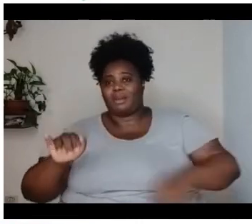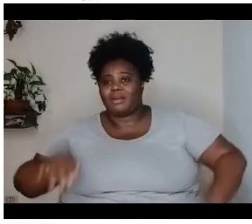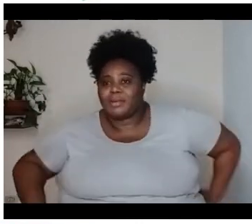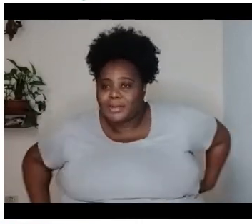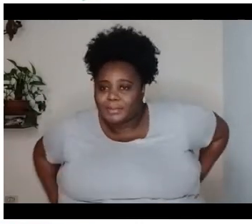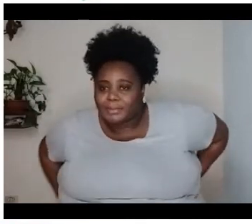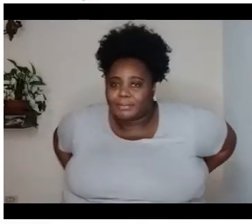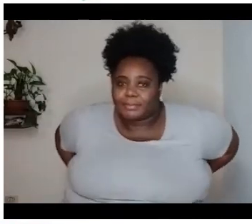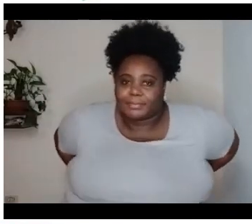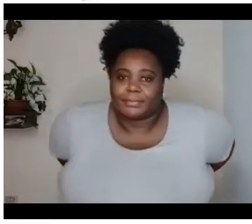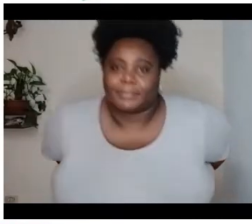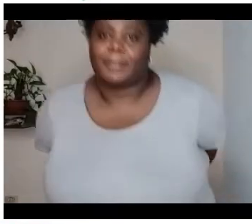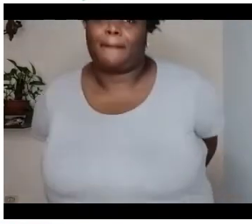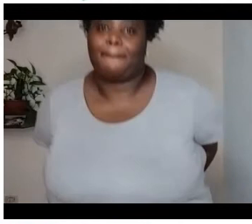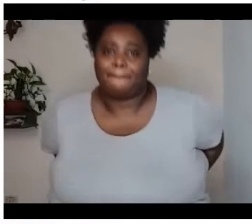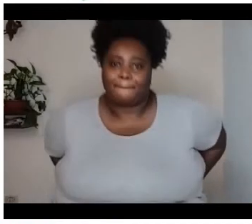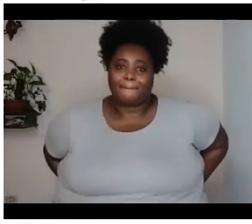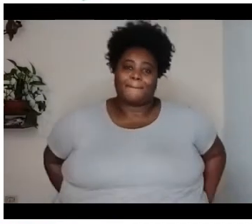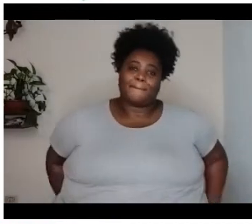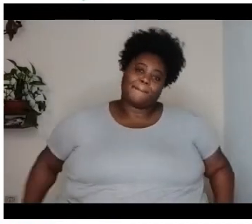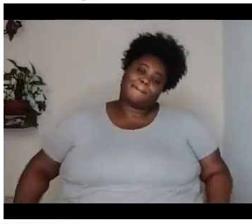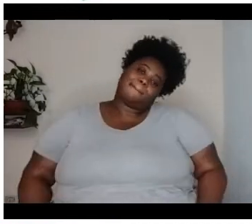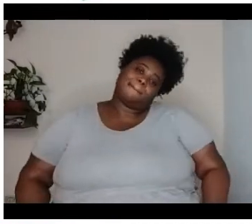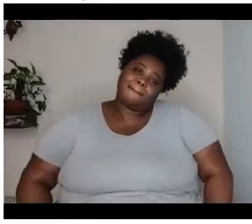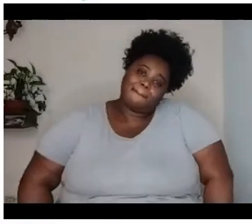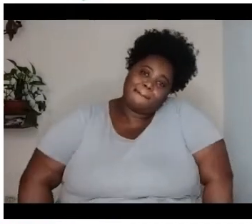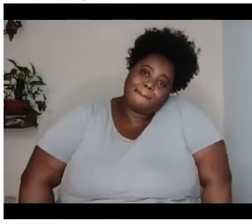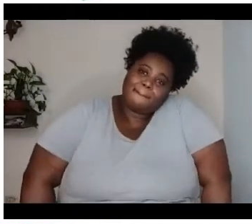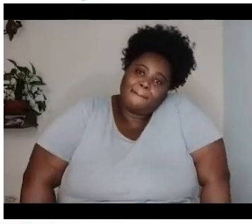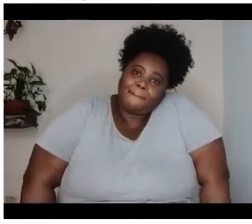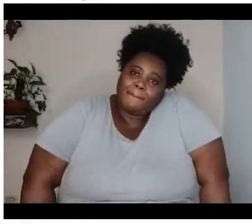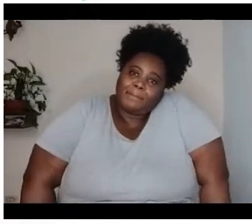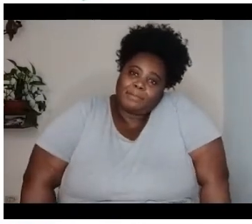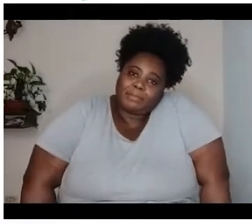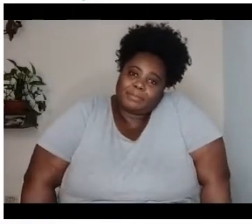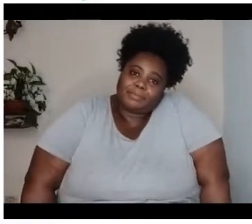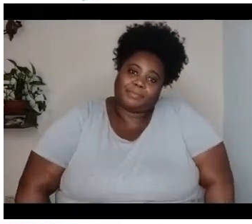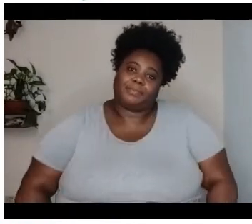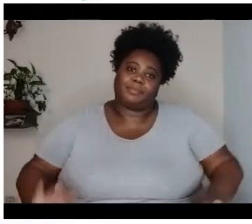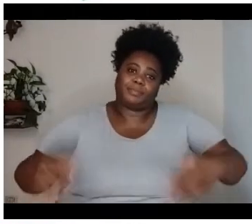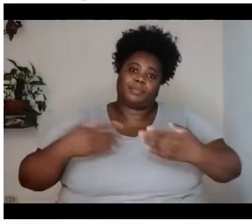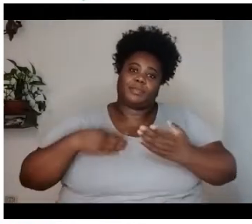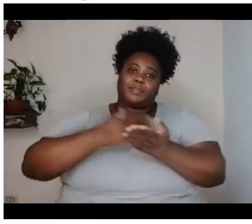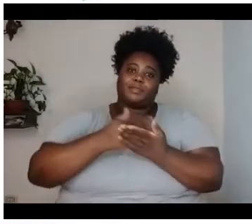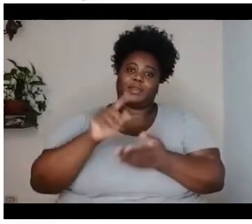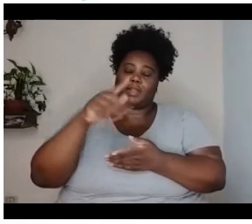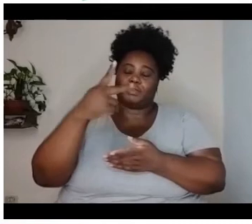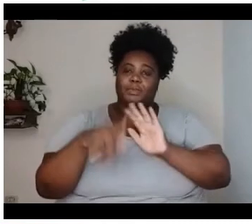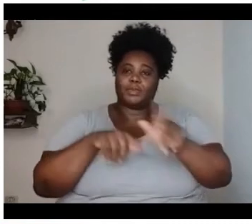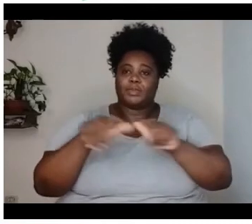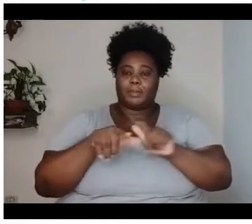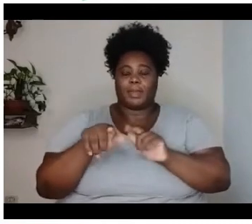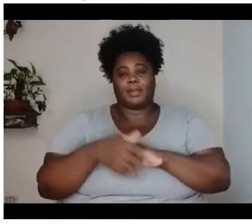encaixá-la, né? Sim. Eu vou introduzir mais um trabalho para